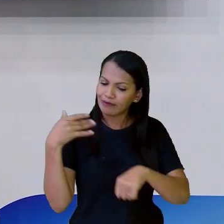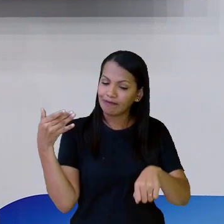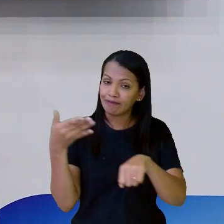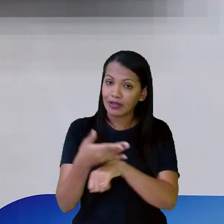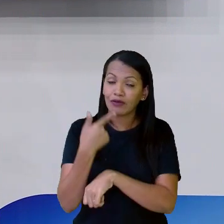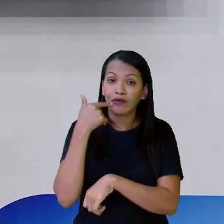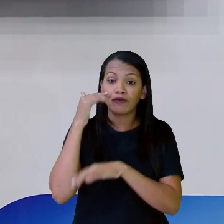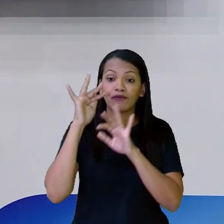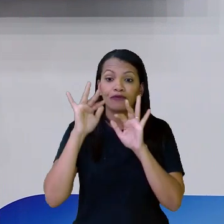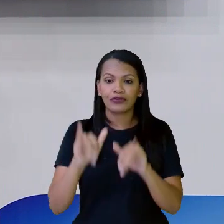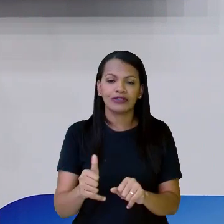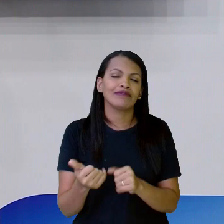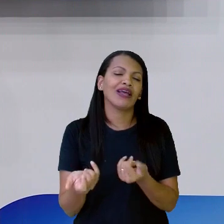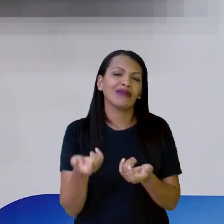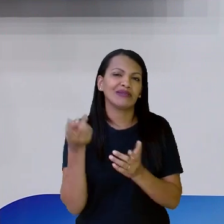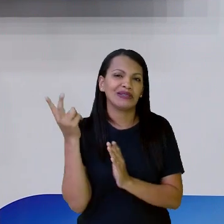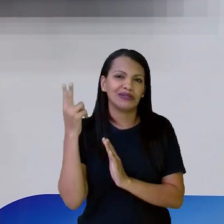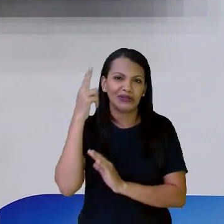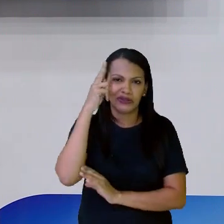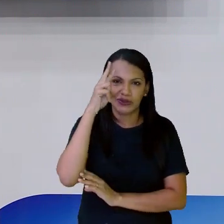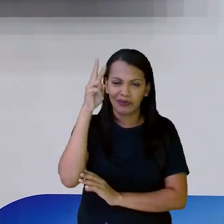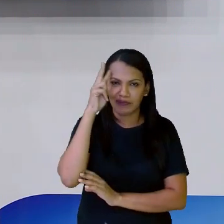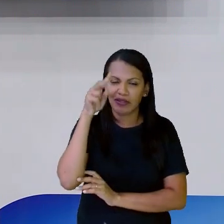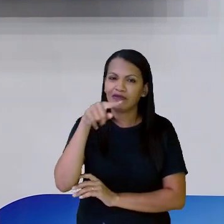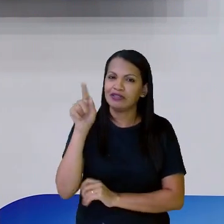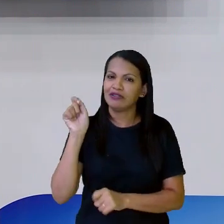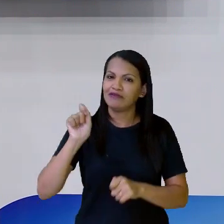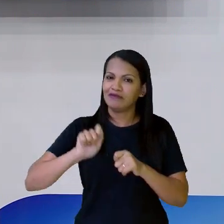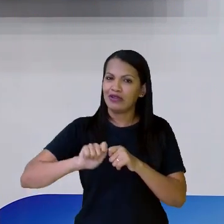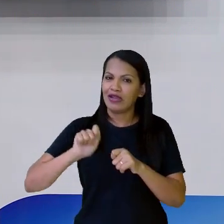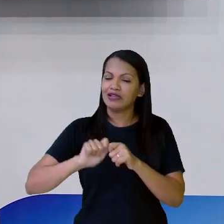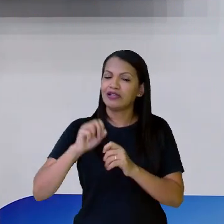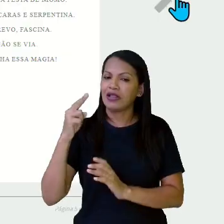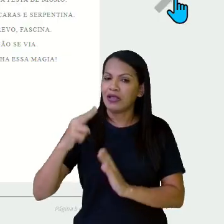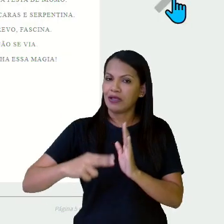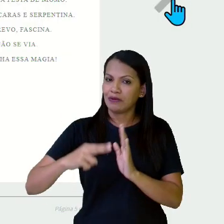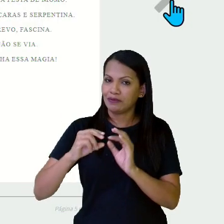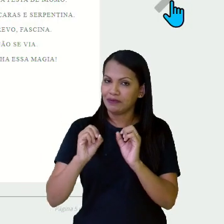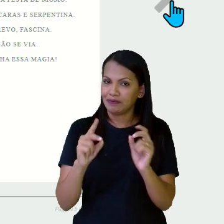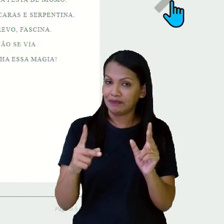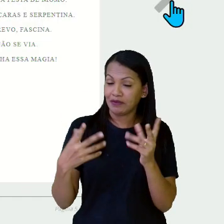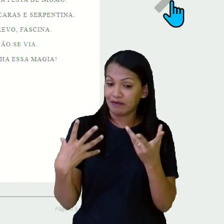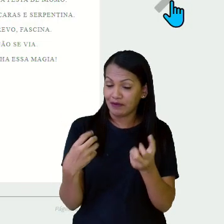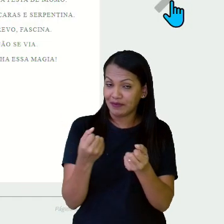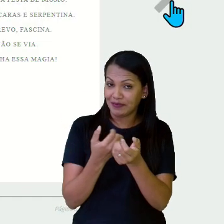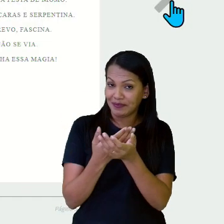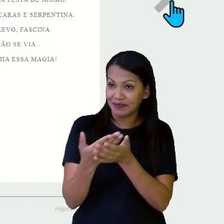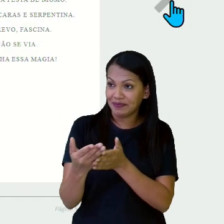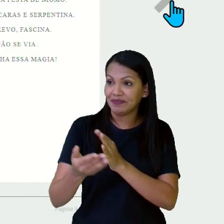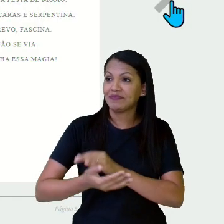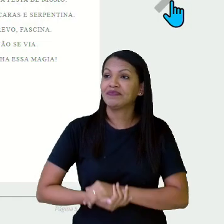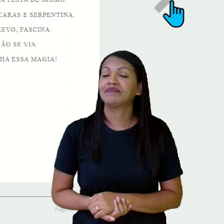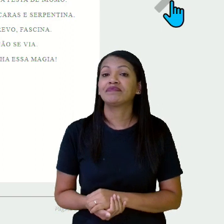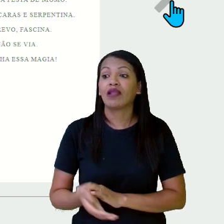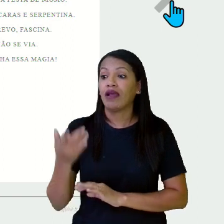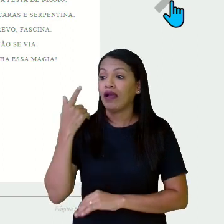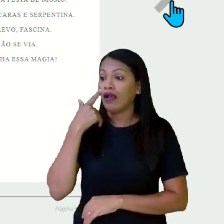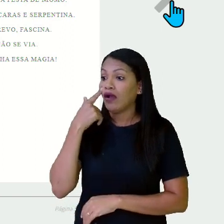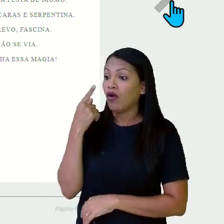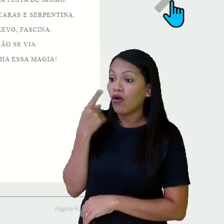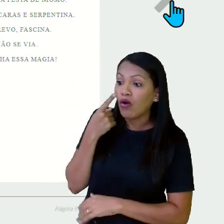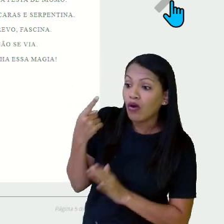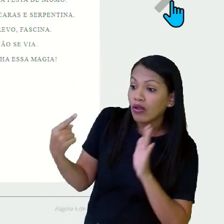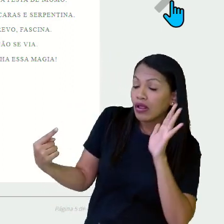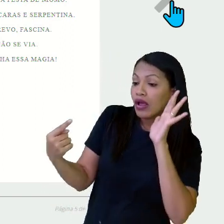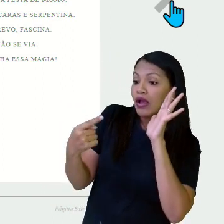né? E fica mais interessante quando você mesmo faz a leitura. Vamos começar. Extra, extra,